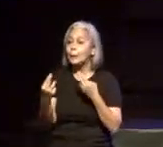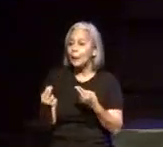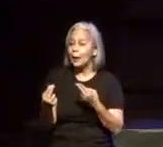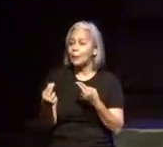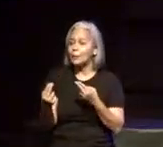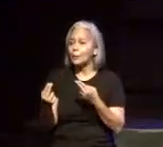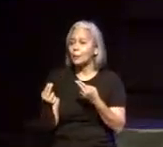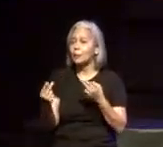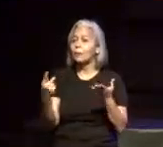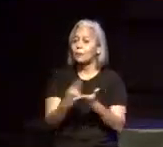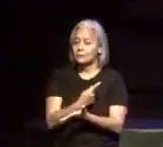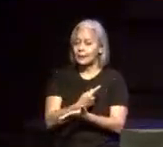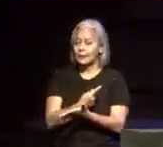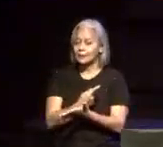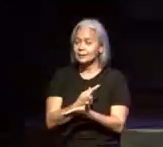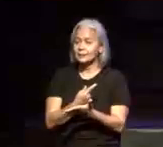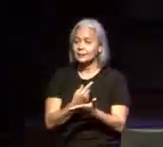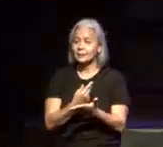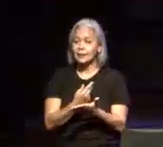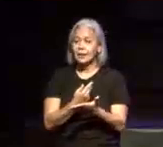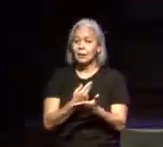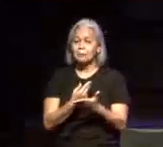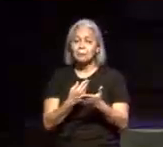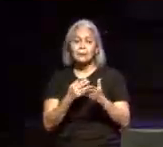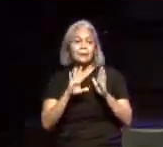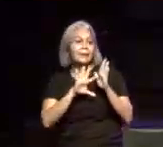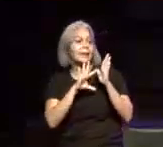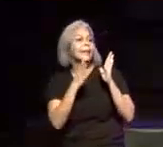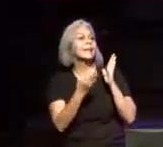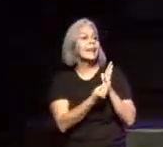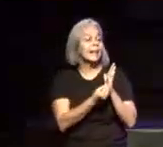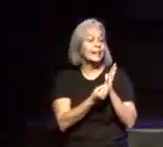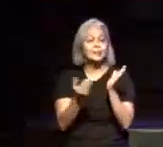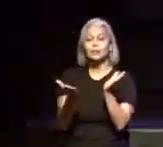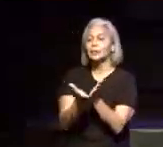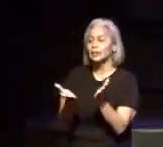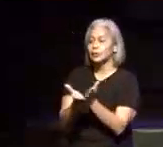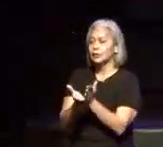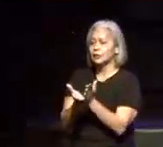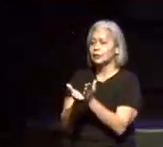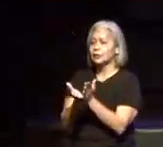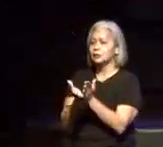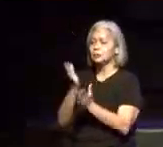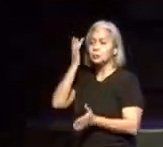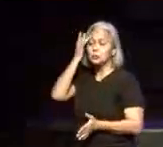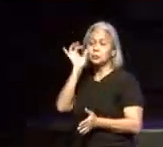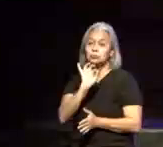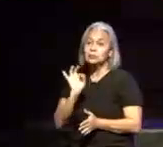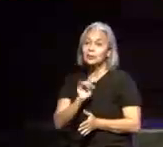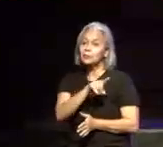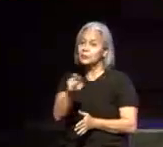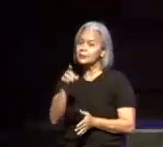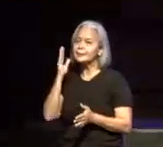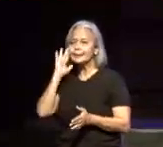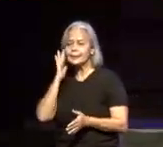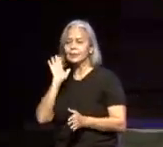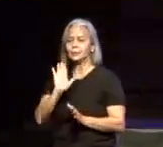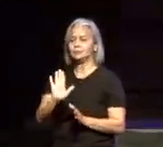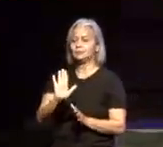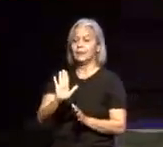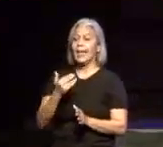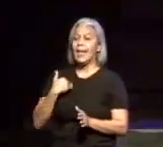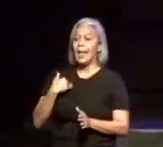se trata da igreja e do cristianismo. Acho que você vai entender o que eu estou falando. Porque eu e você sabemos que